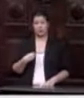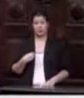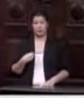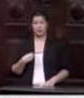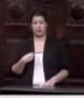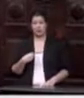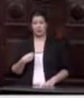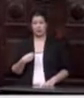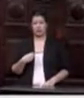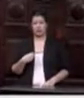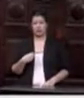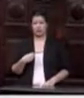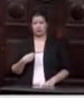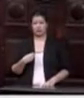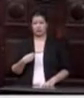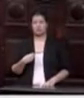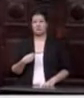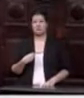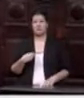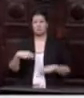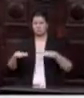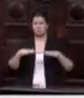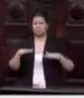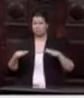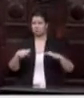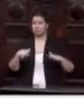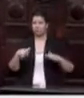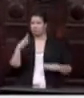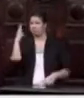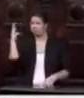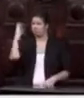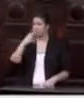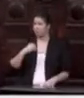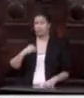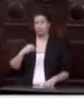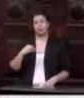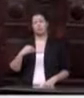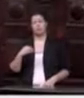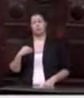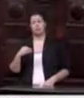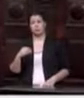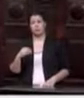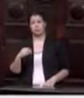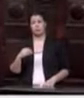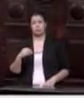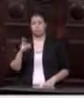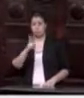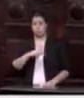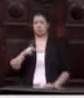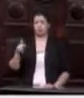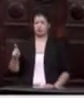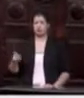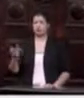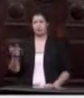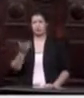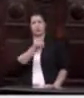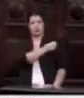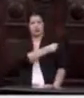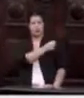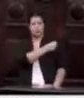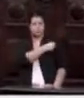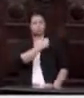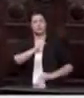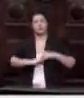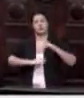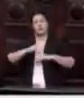ato extremamente vigoroso, bonito, vibrante, dos professores, alunos,